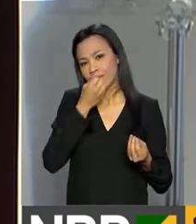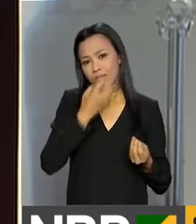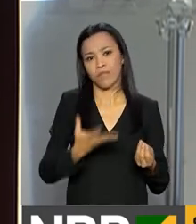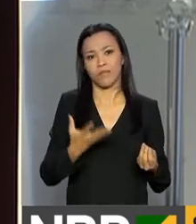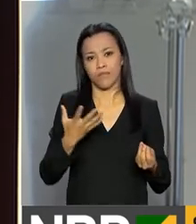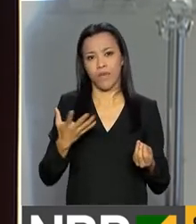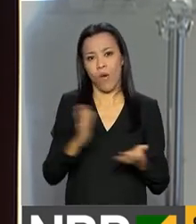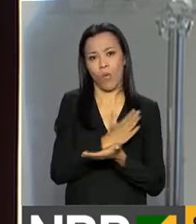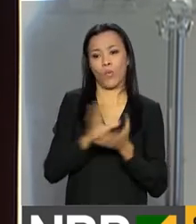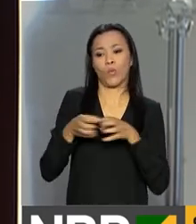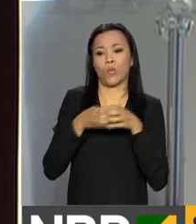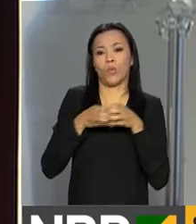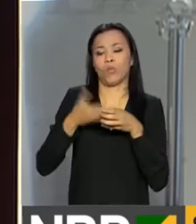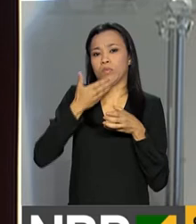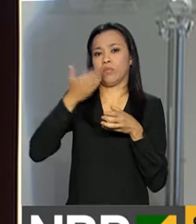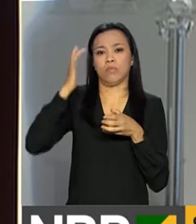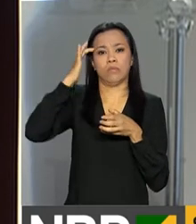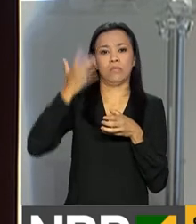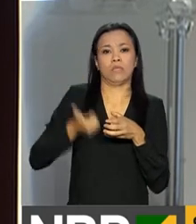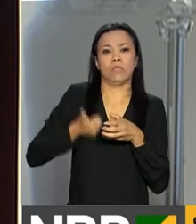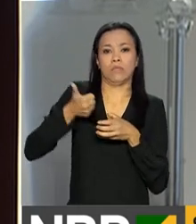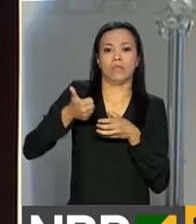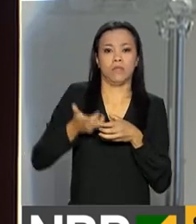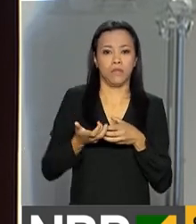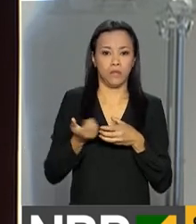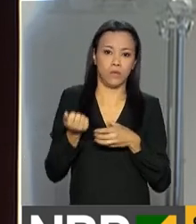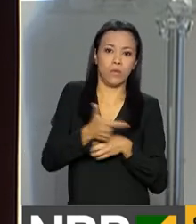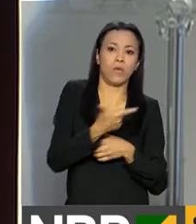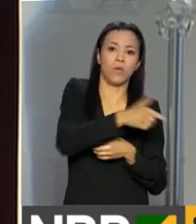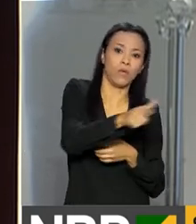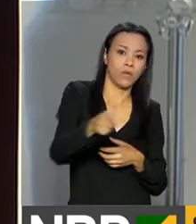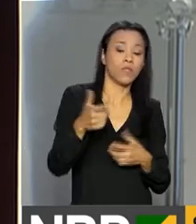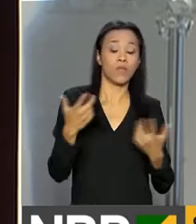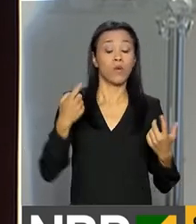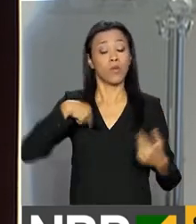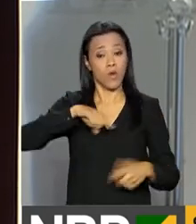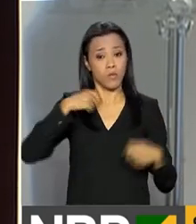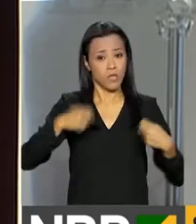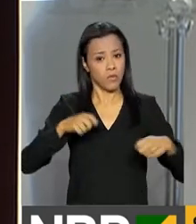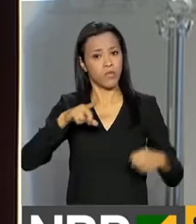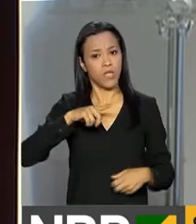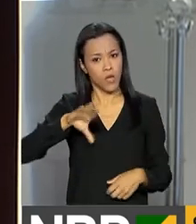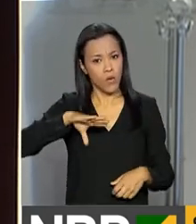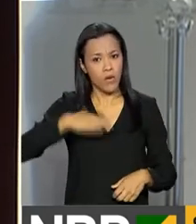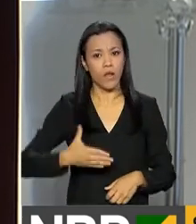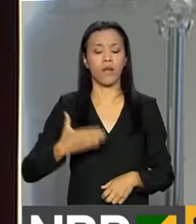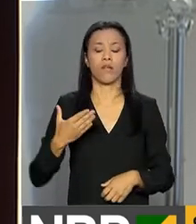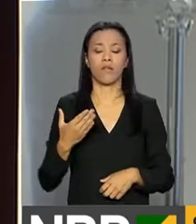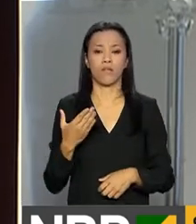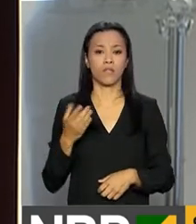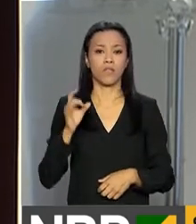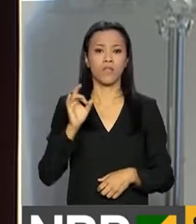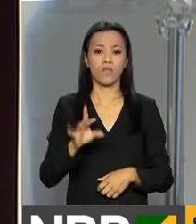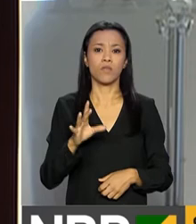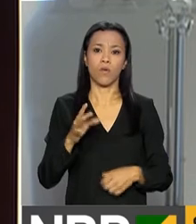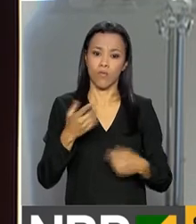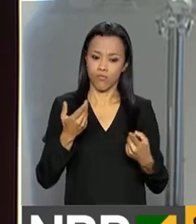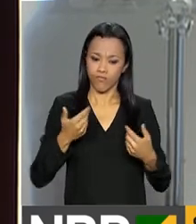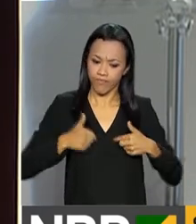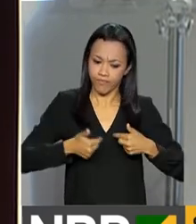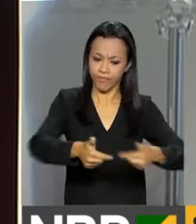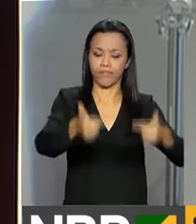brasileiros. Então, acho que nós precisamos ter essa agenda, precisamos ter a coragem não apenas de enfrentar a reforma da